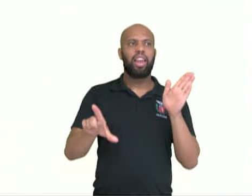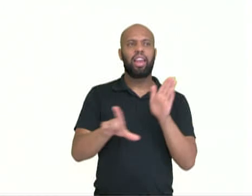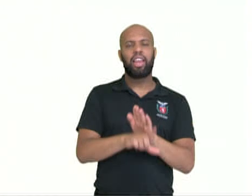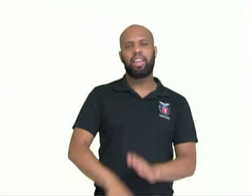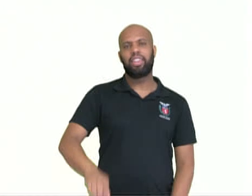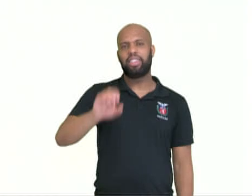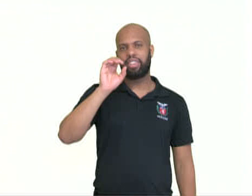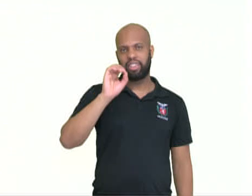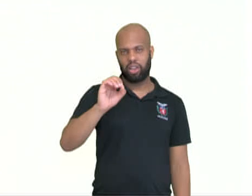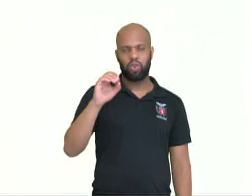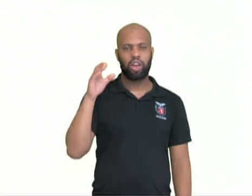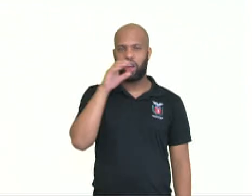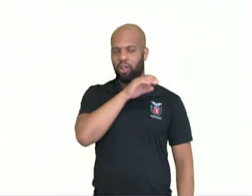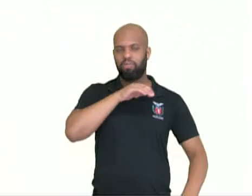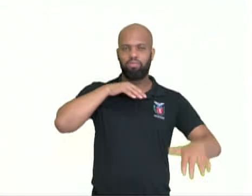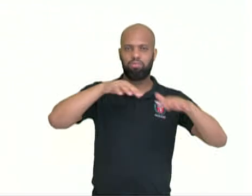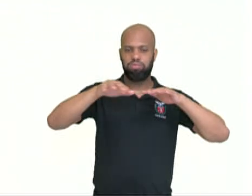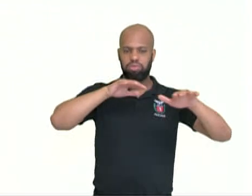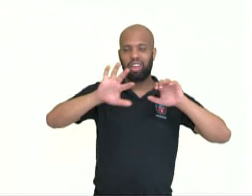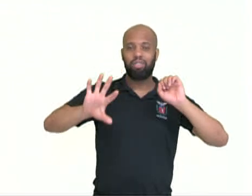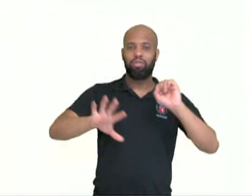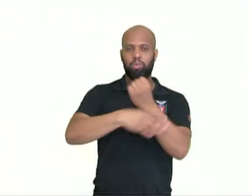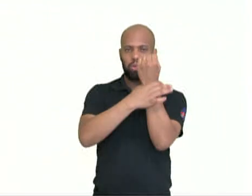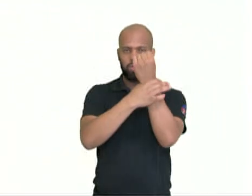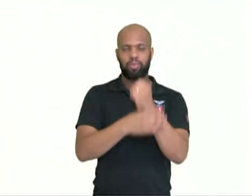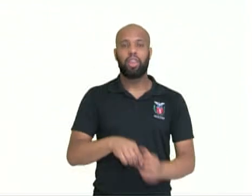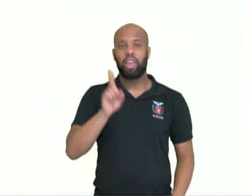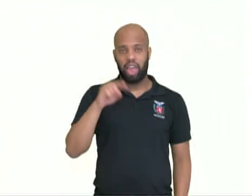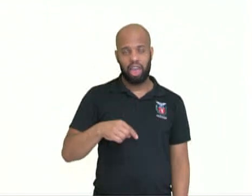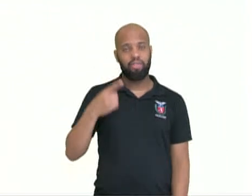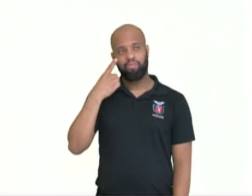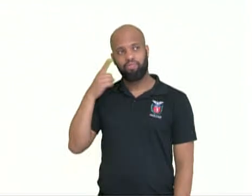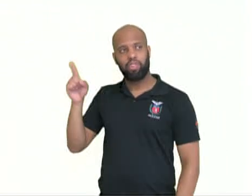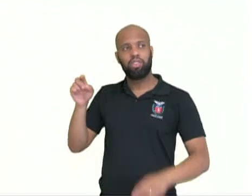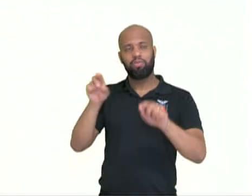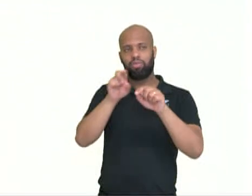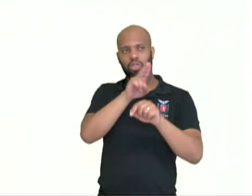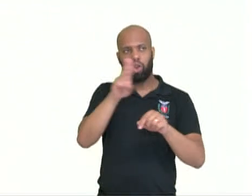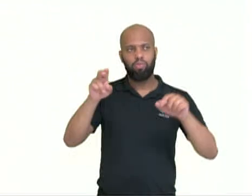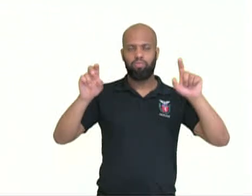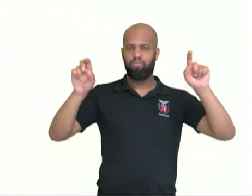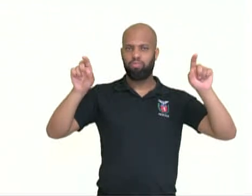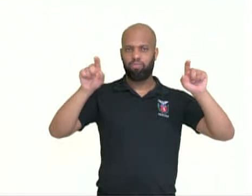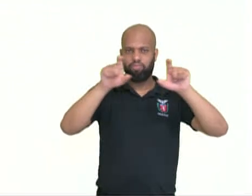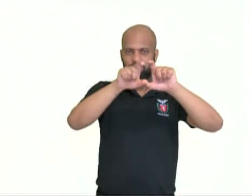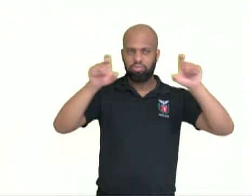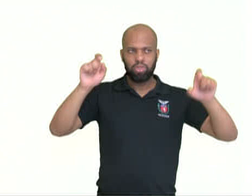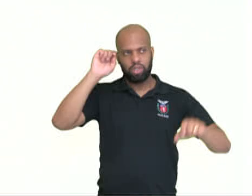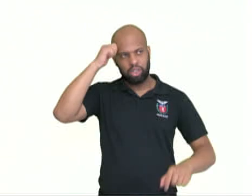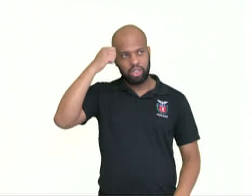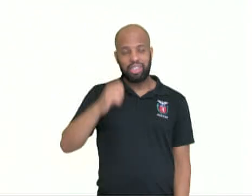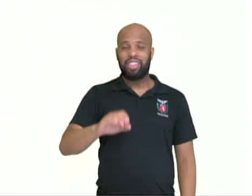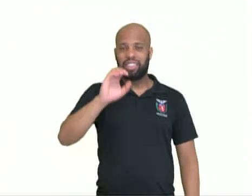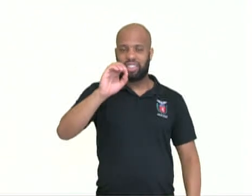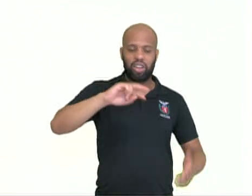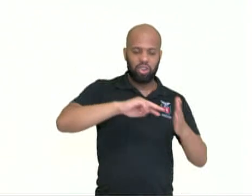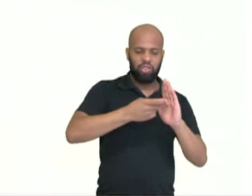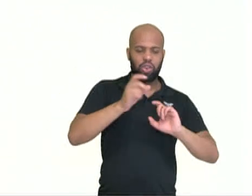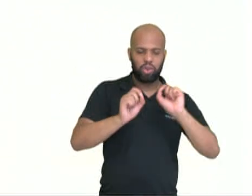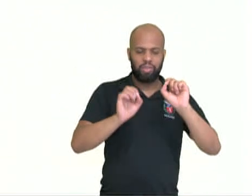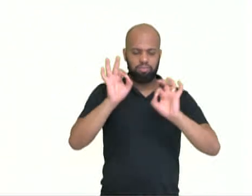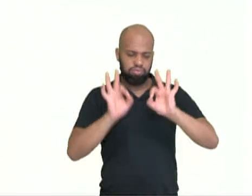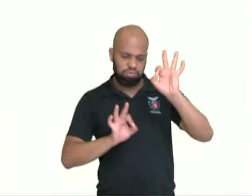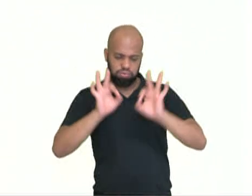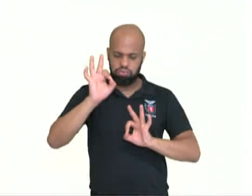da termodinâmica, é a lei da garantia. A lei zero da termodinâmica, por isso o nome é lei zero, zero significa calibração, lei